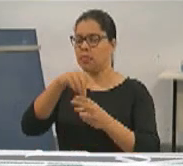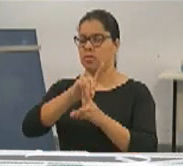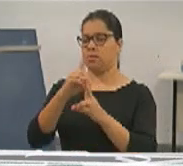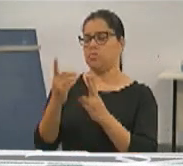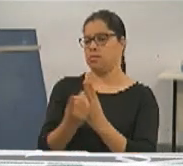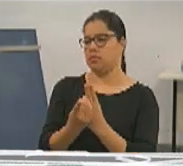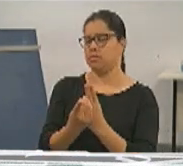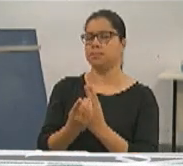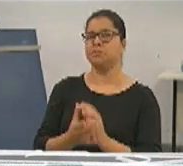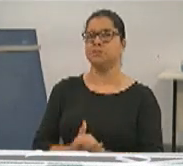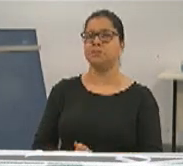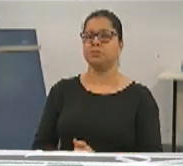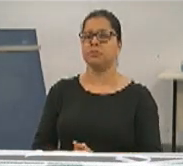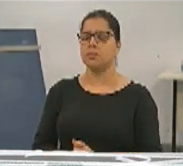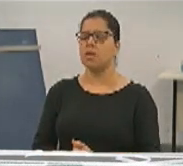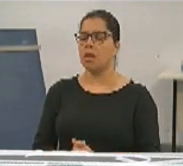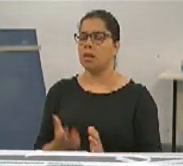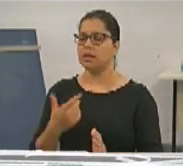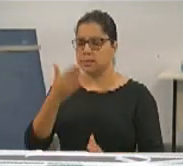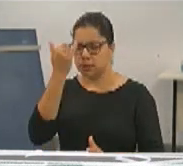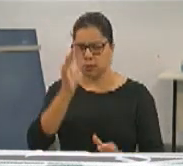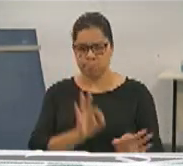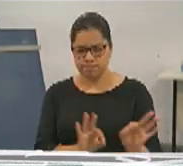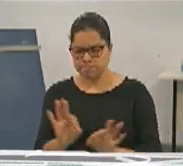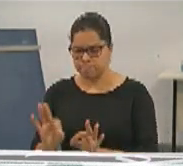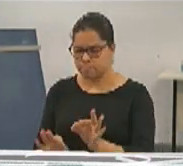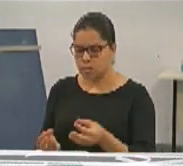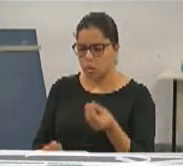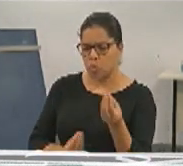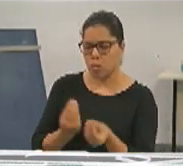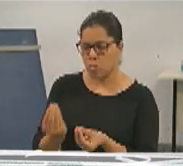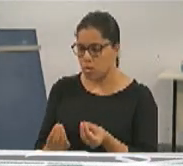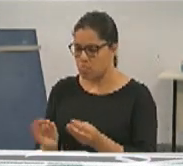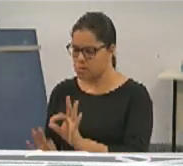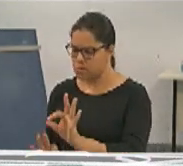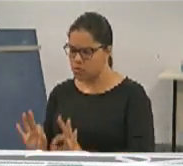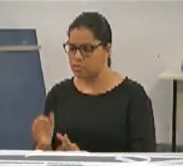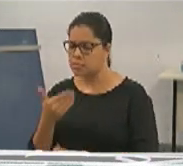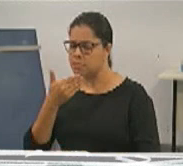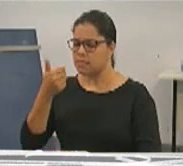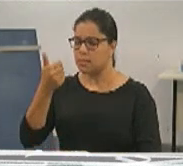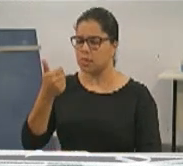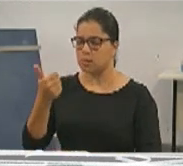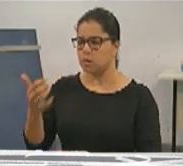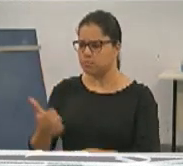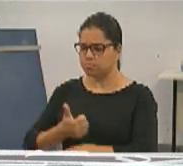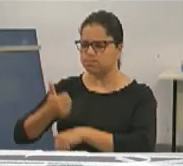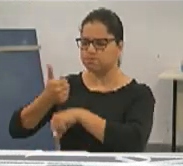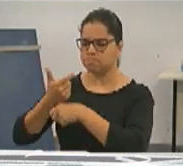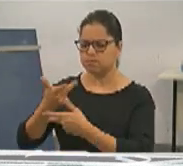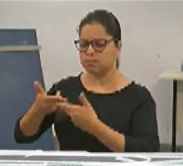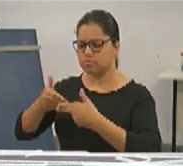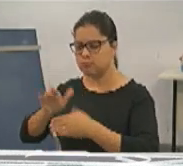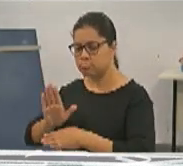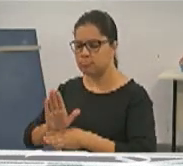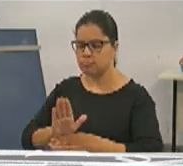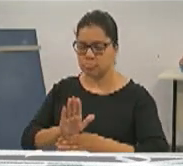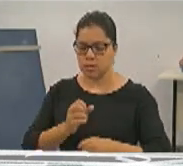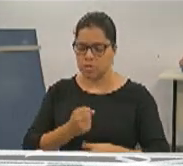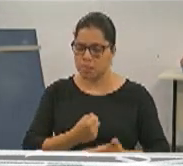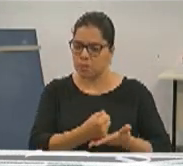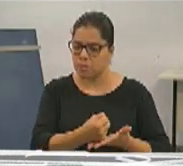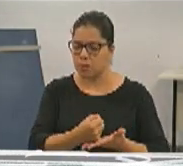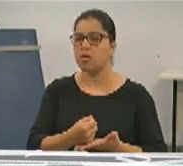colocar, e como colocar essa potencialidade da qual eu destaco, sobretudo, a